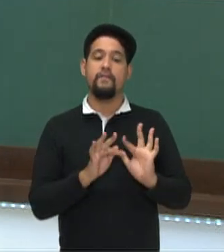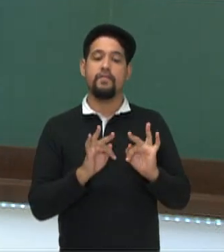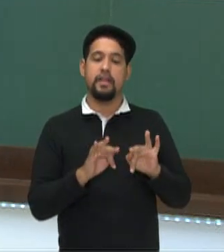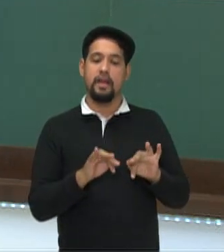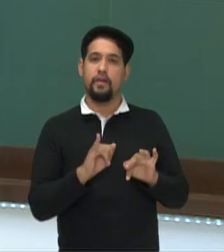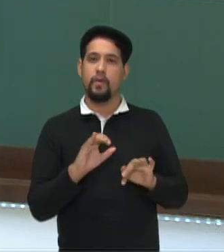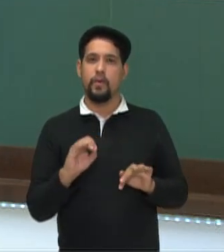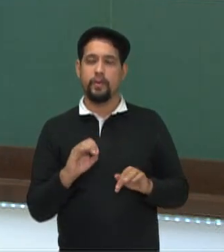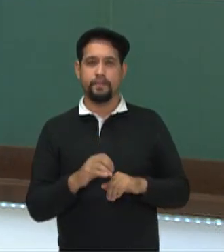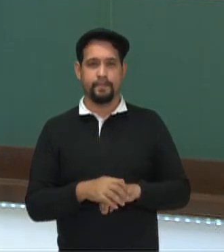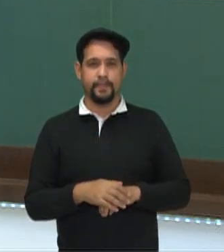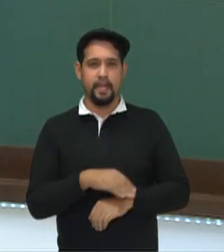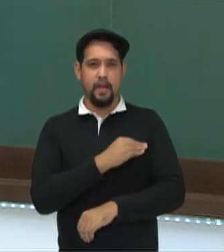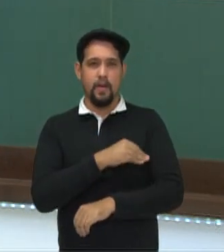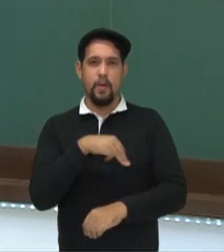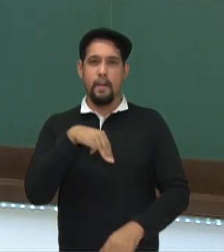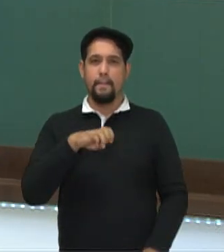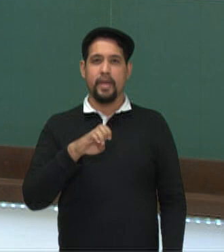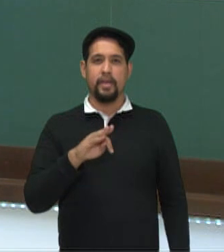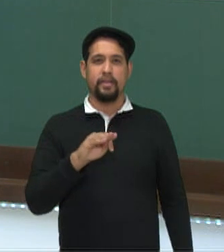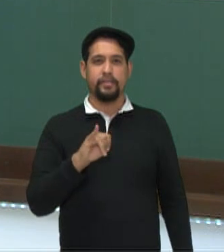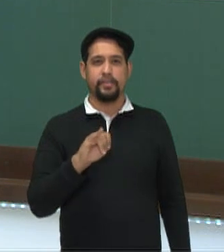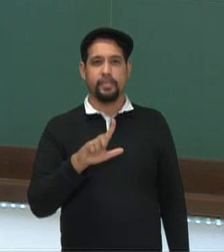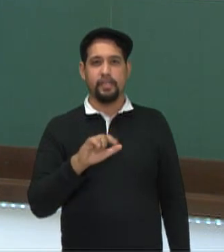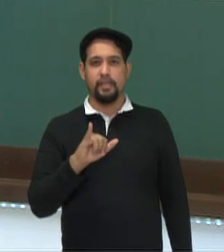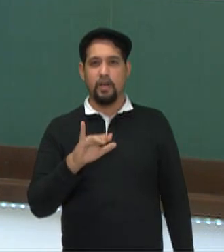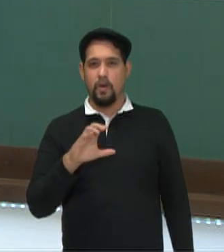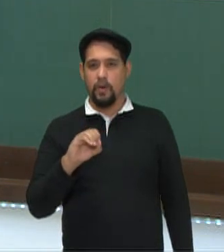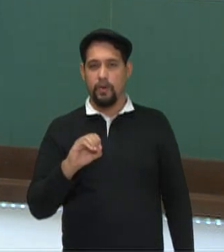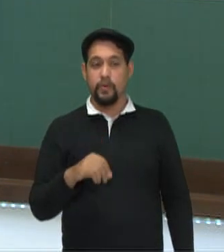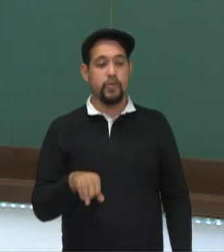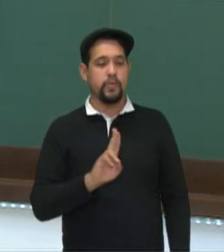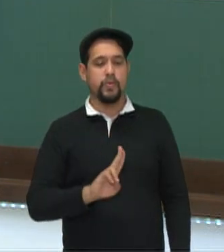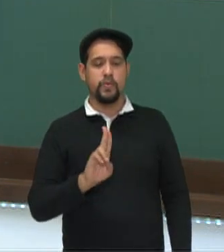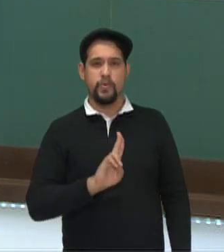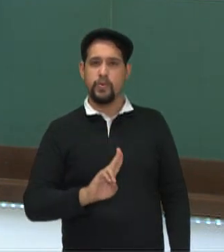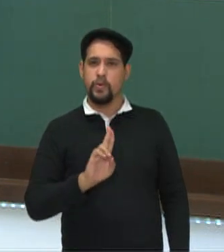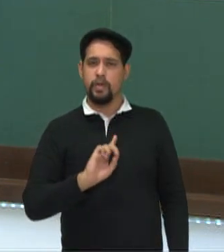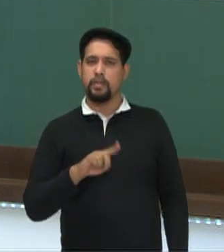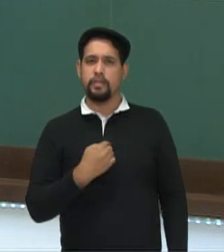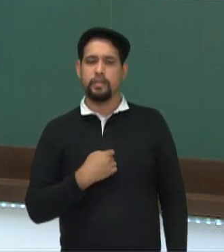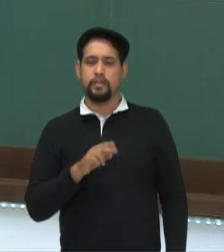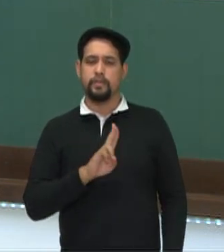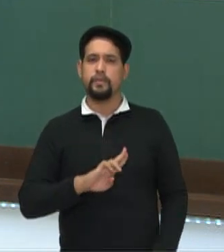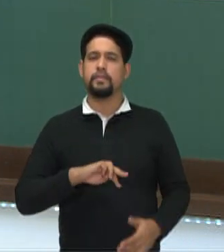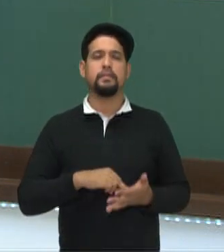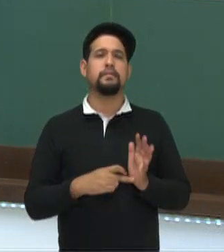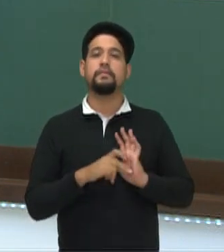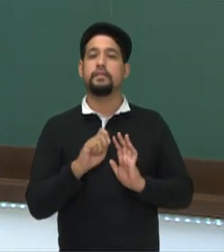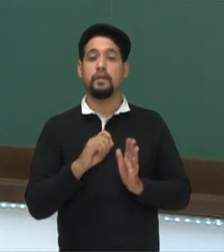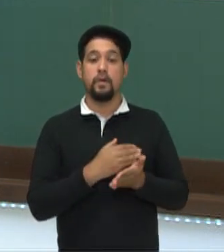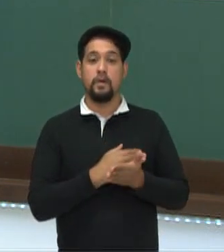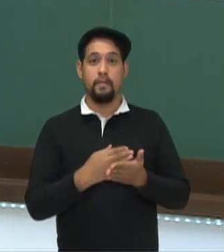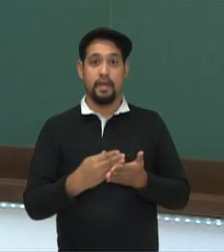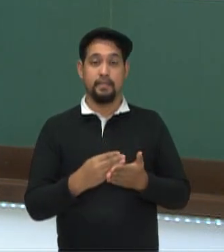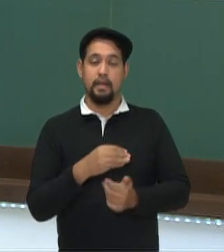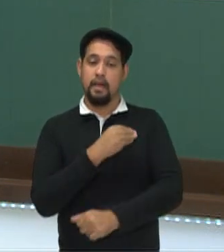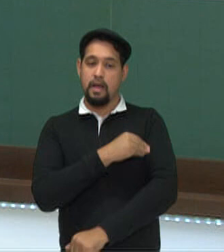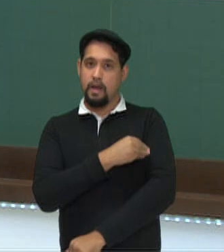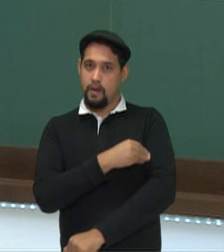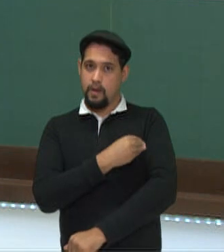ico, álcool metílico. Então, o nome usual para essas substâncias começa